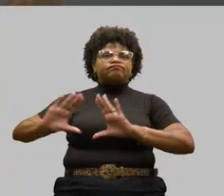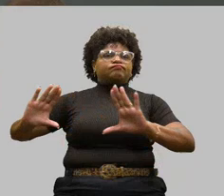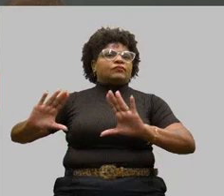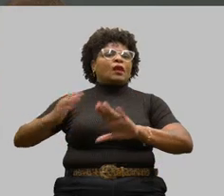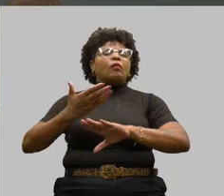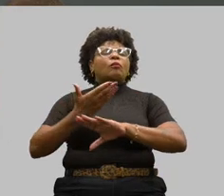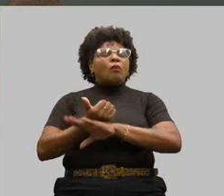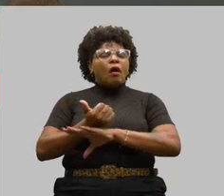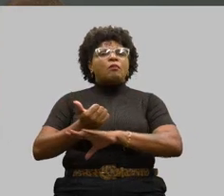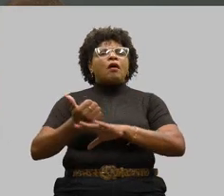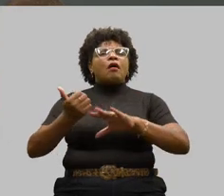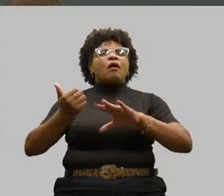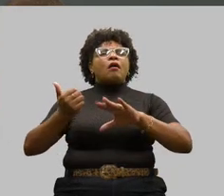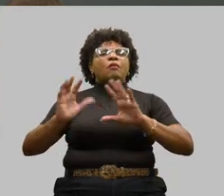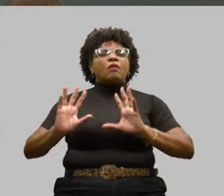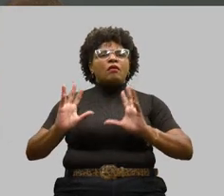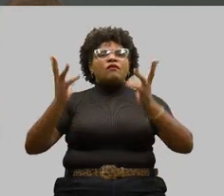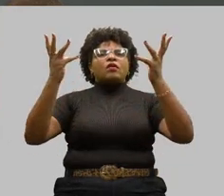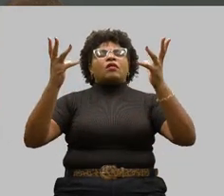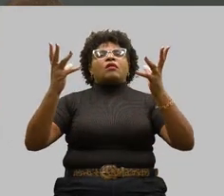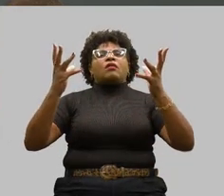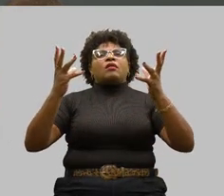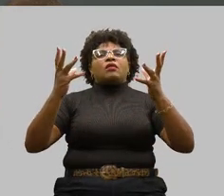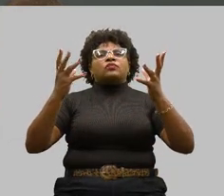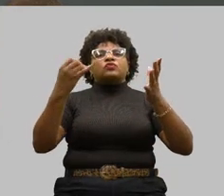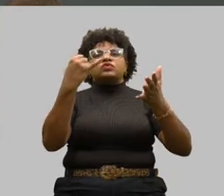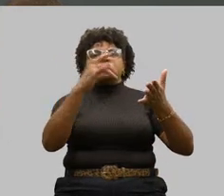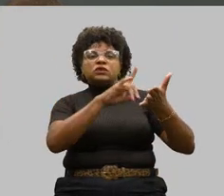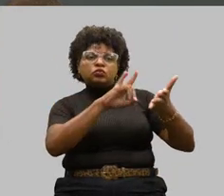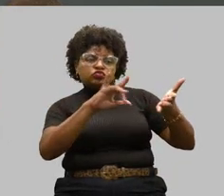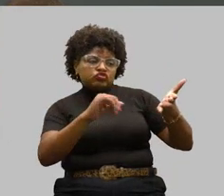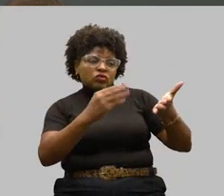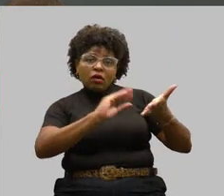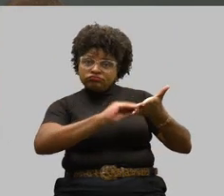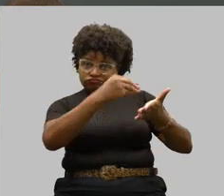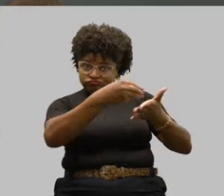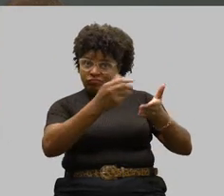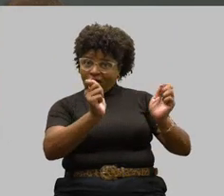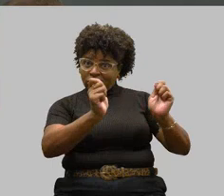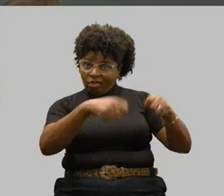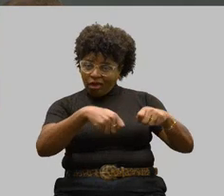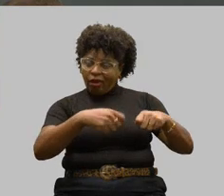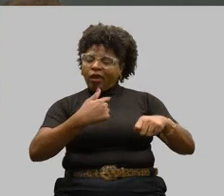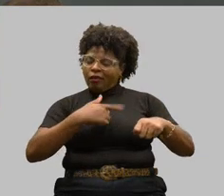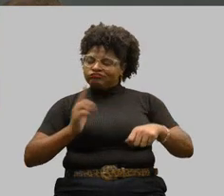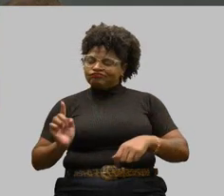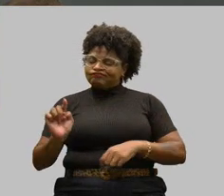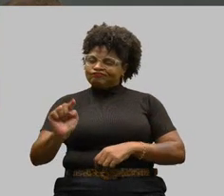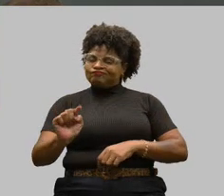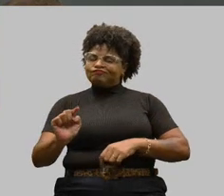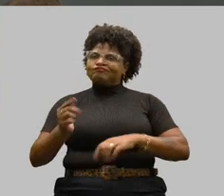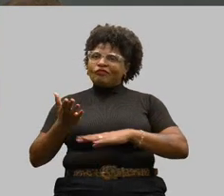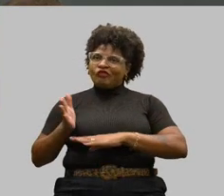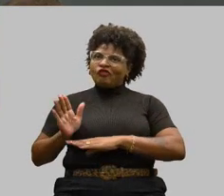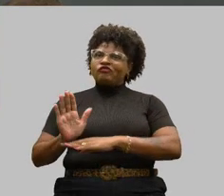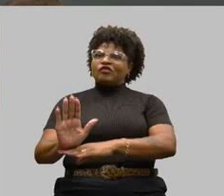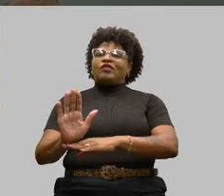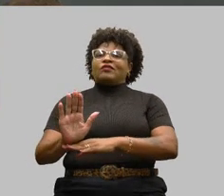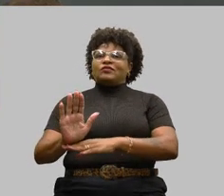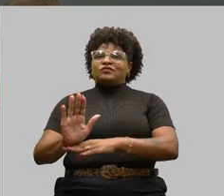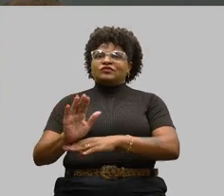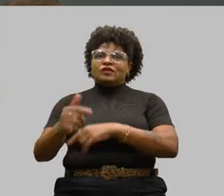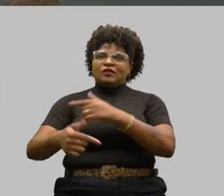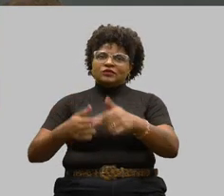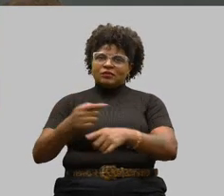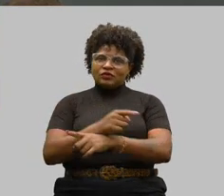as agendas conciliando eu tenho enorme prazer em estar aqui contribuir ao menos minimamente acabar de